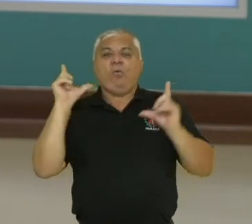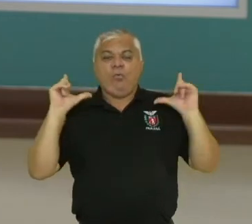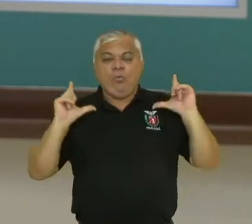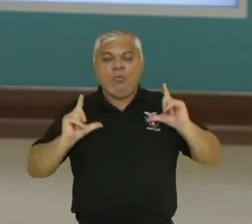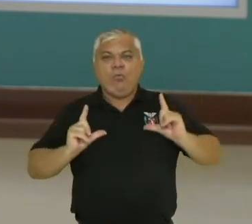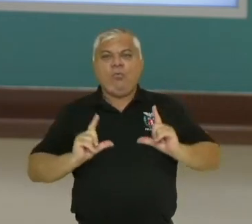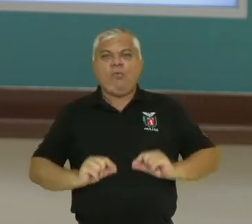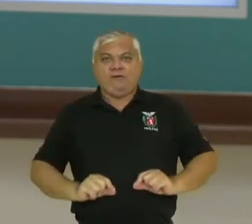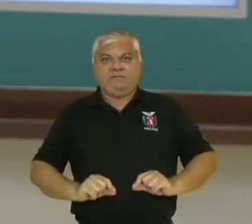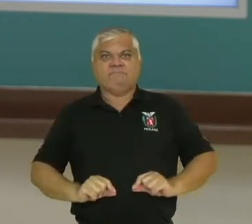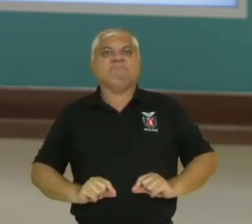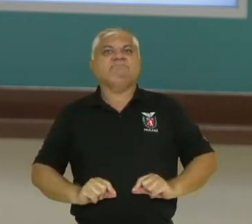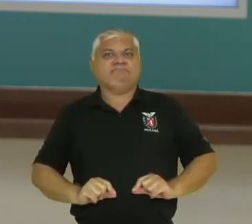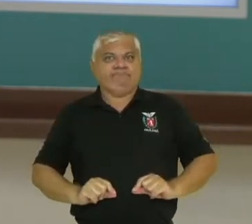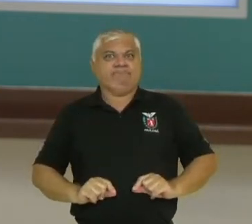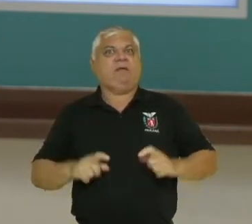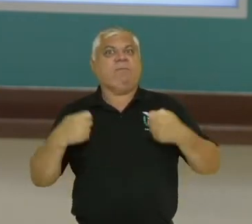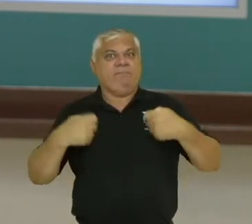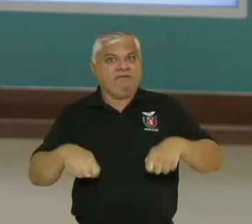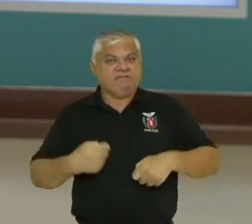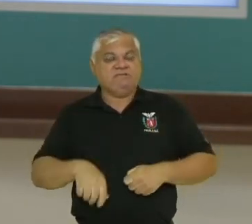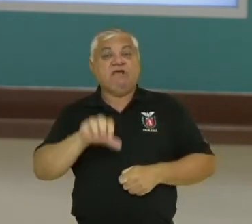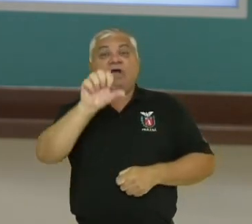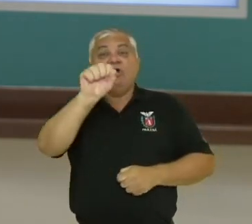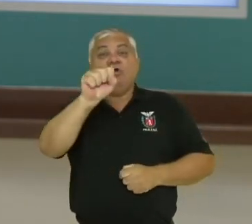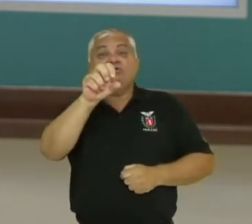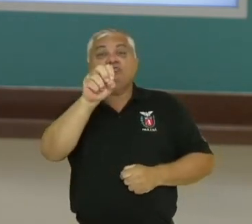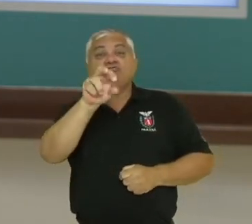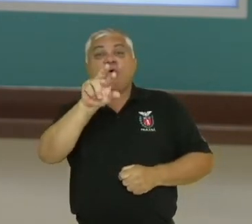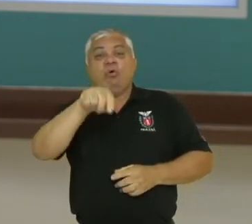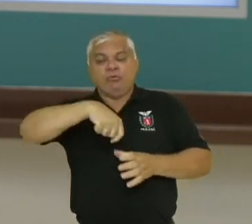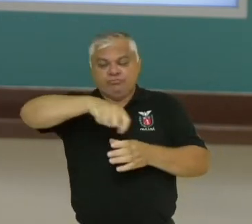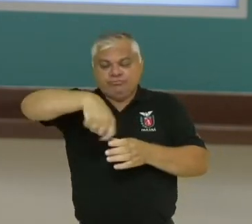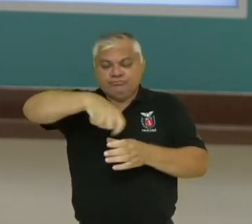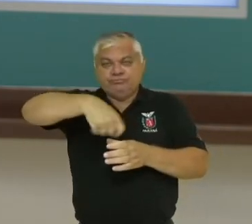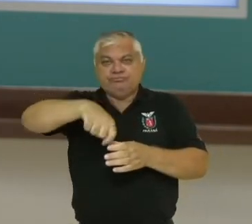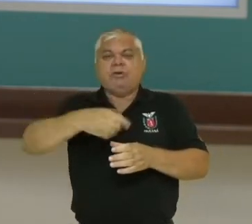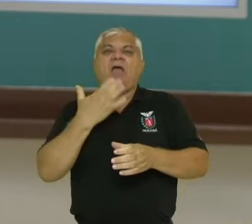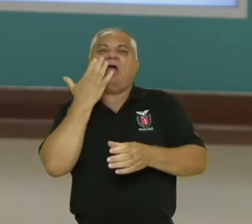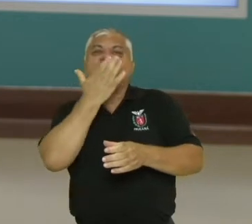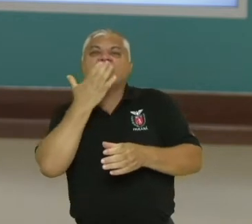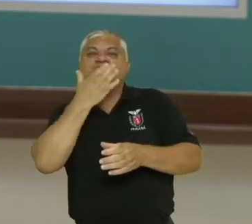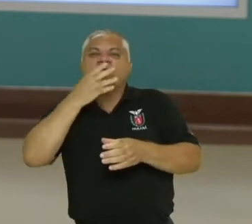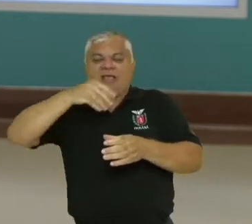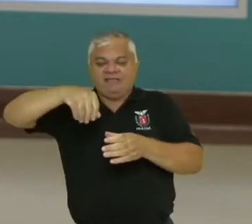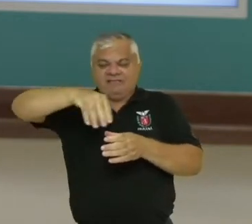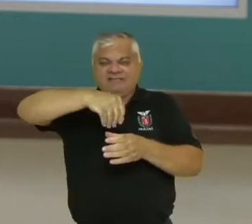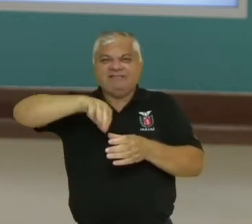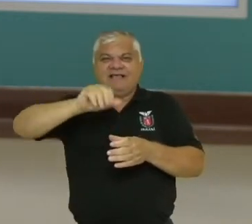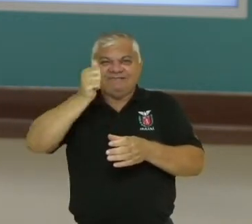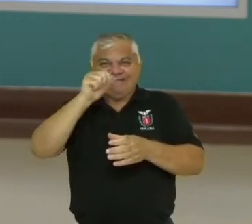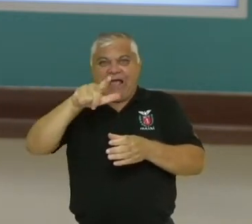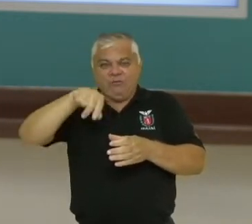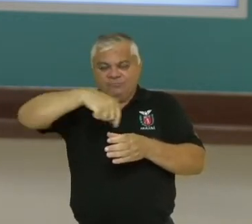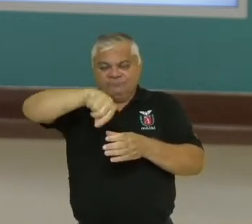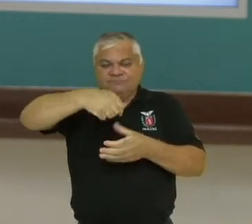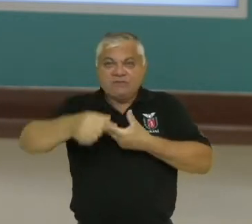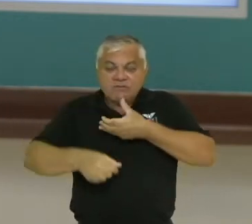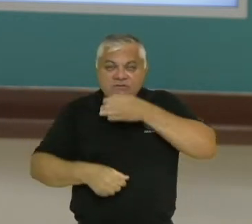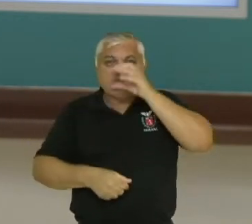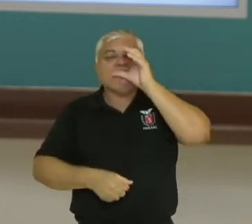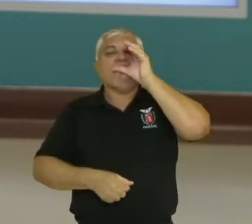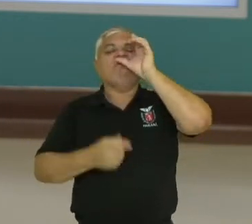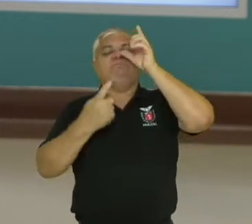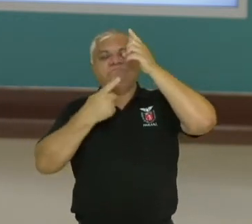Aí que tem aquela questão do soro caseiro. Água, açúcar e sal para fazer a reposição